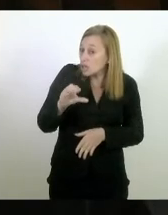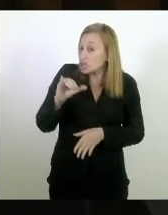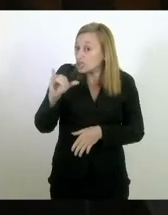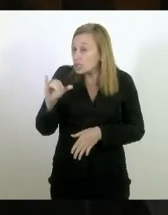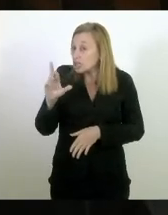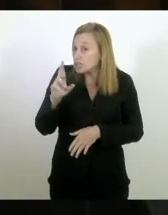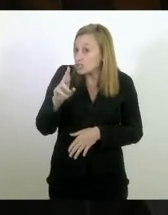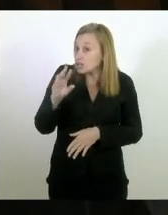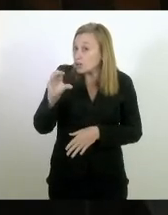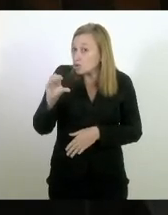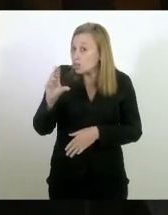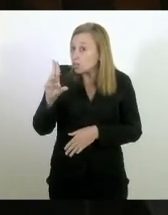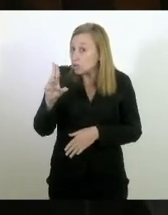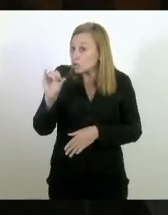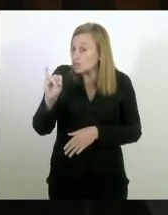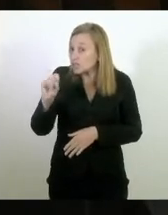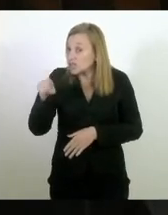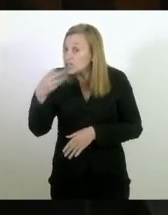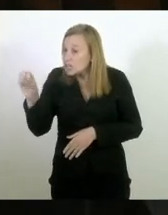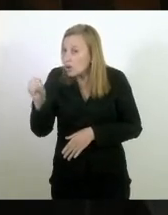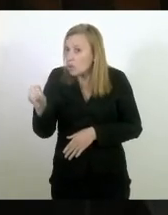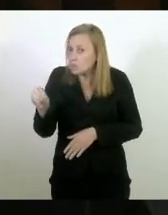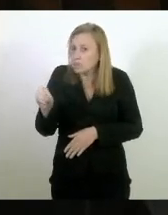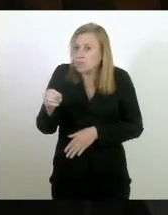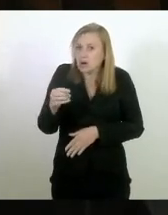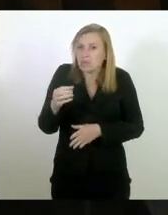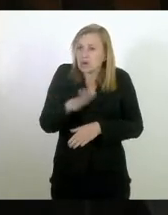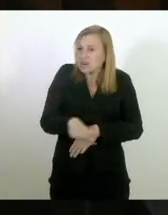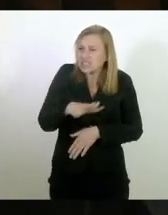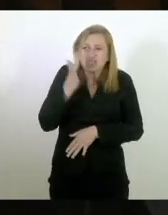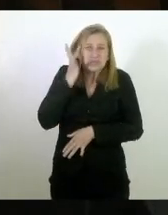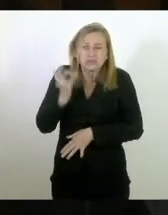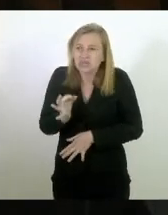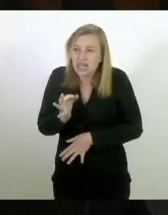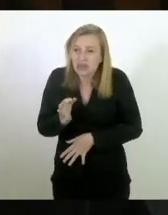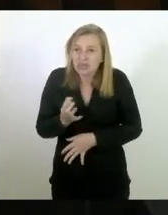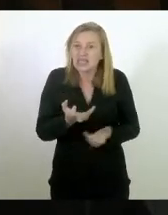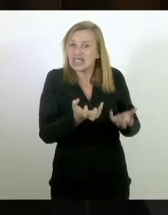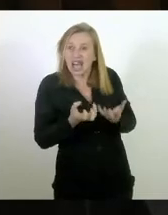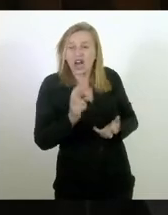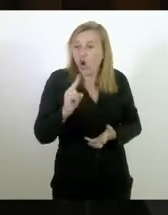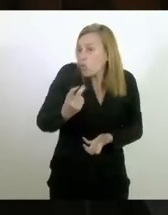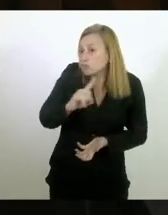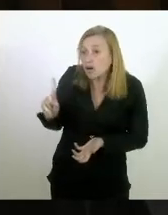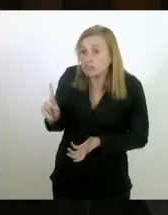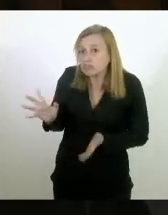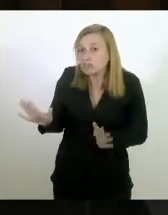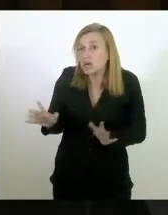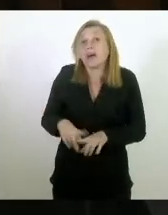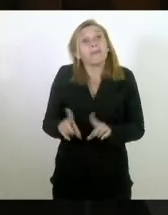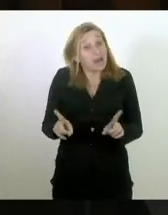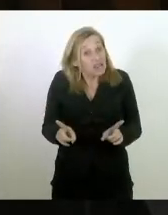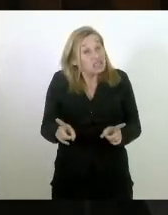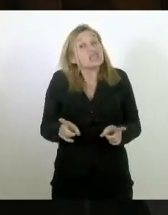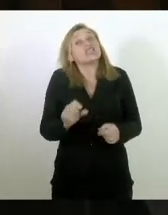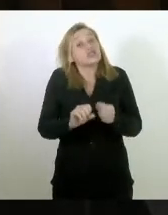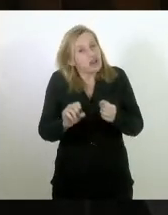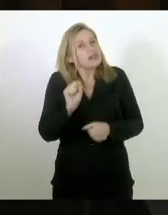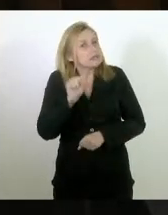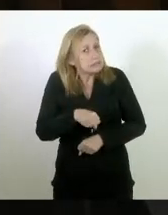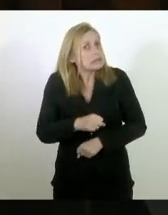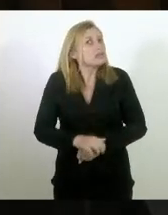também e uma criança que não sabe decidir se ela quer ser circundada ou não mas é feito a